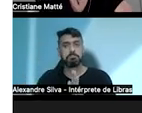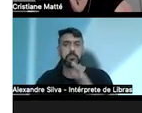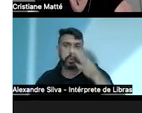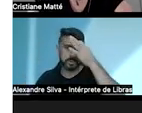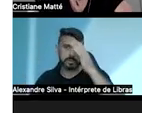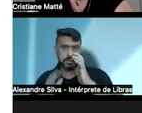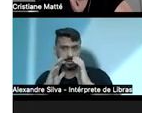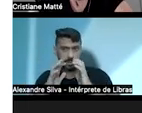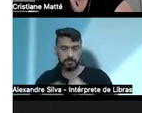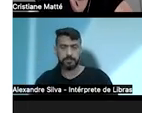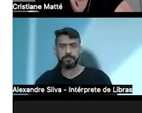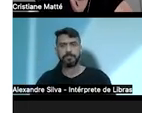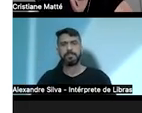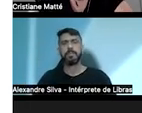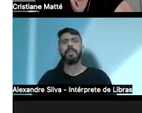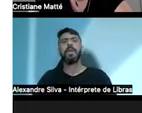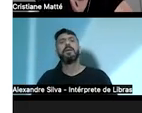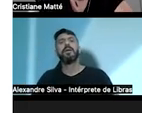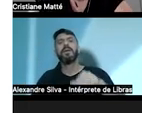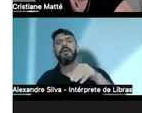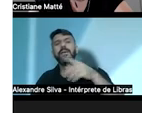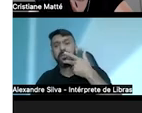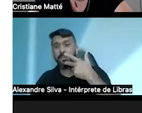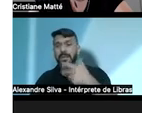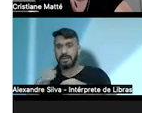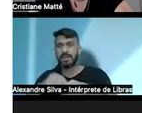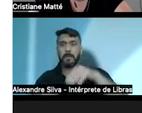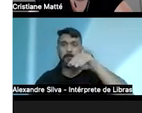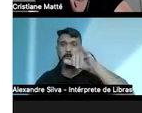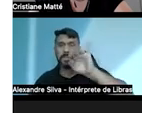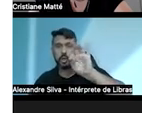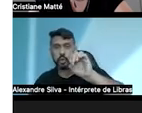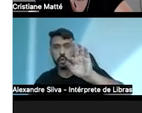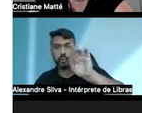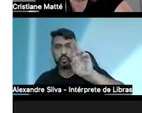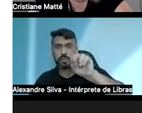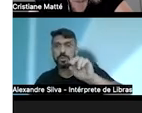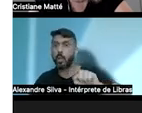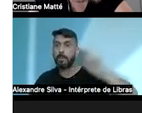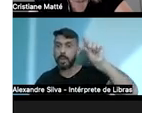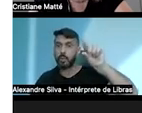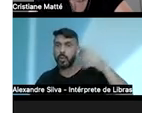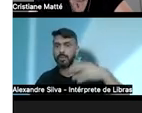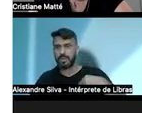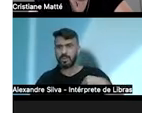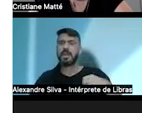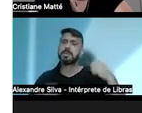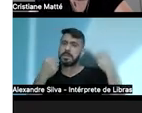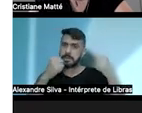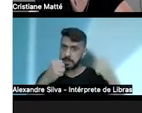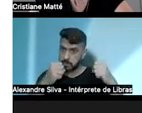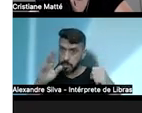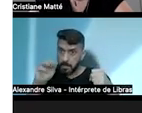Fomos avaliar mitofusina 1 e vemos aqui um aumento da mitofusina nos animaizinhos filhotes das mães que fizeram